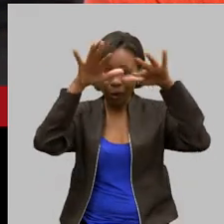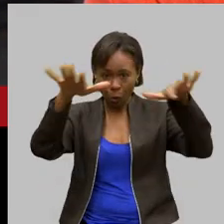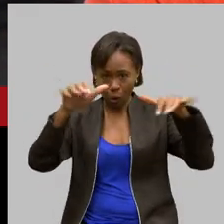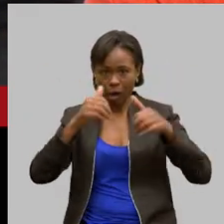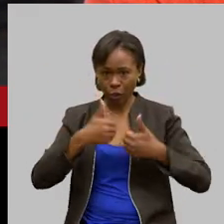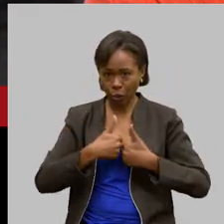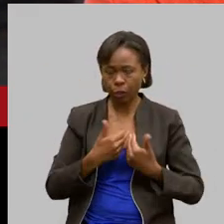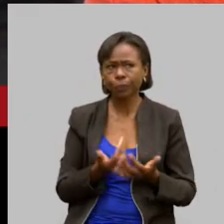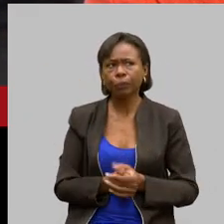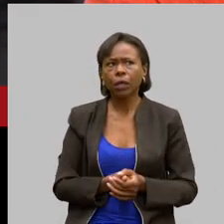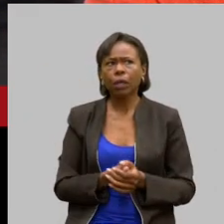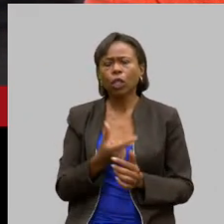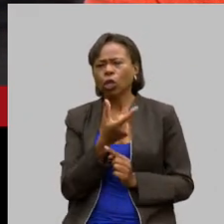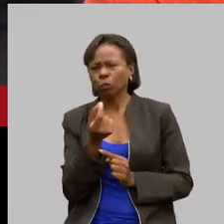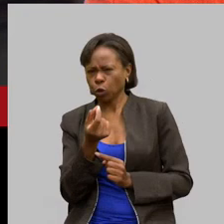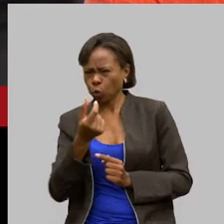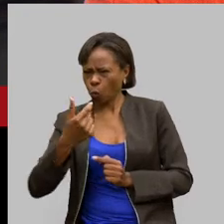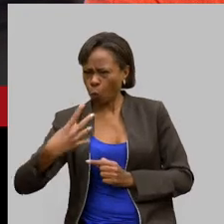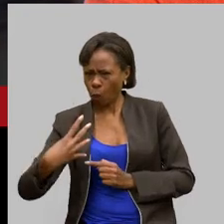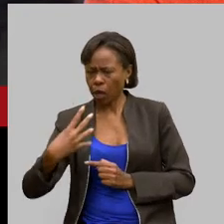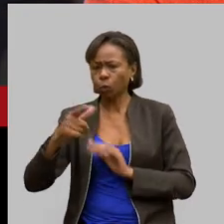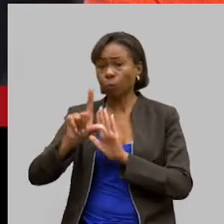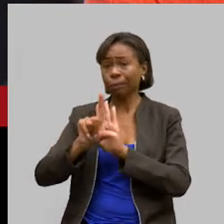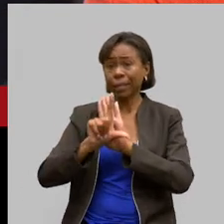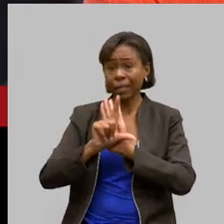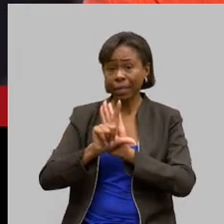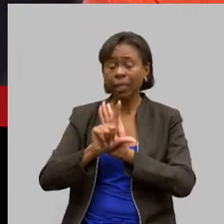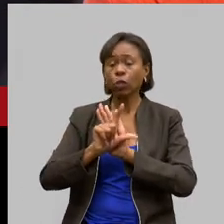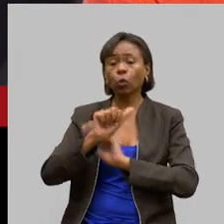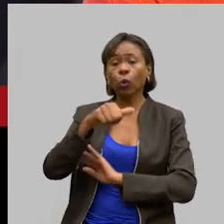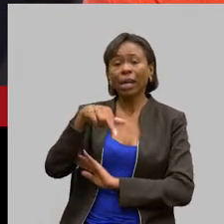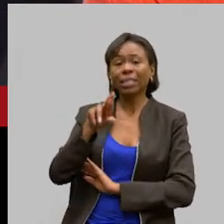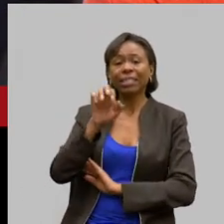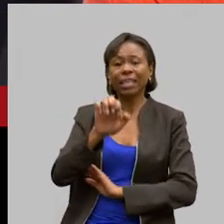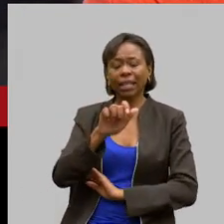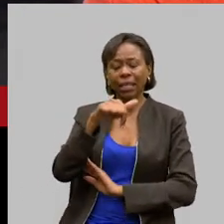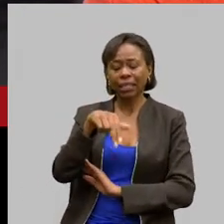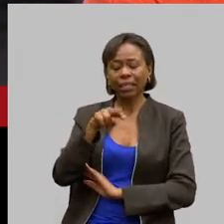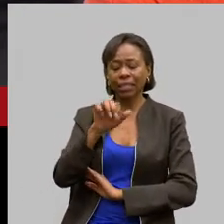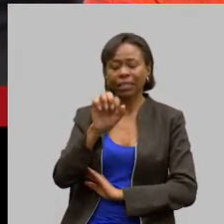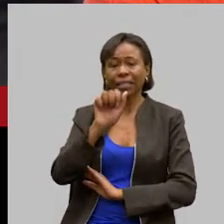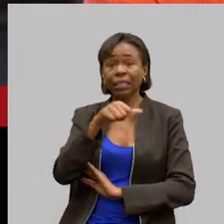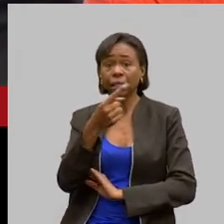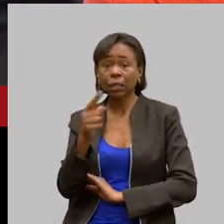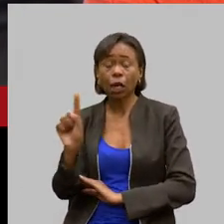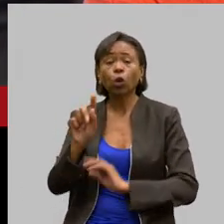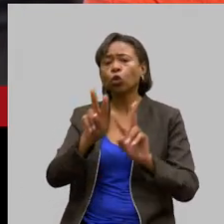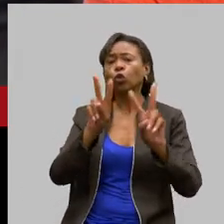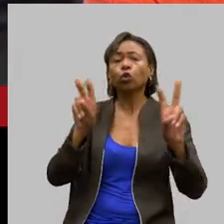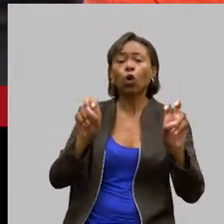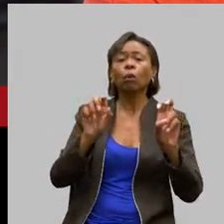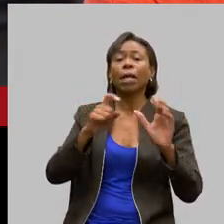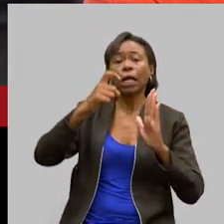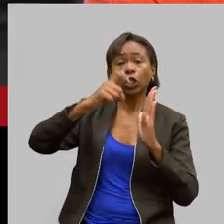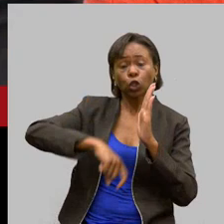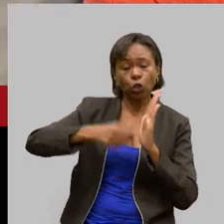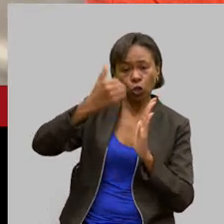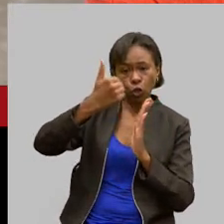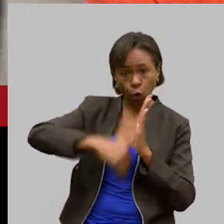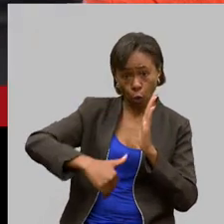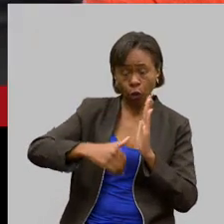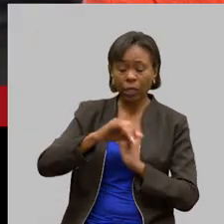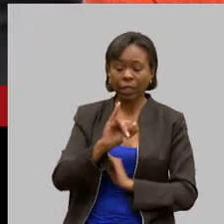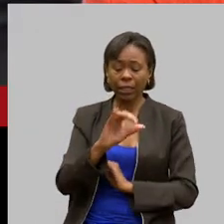lei projeto que virou lei do deputado and André Quintão que versava sobre o incentivo de cms em cima da